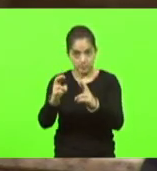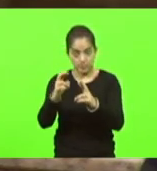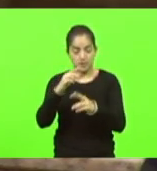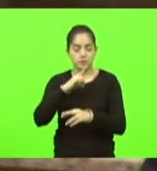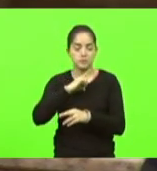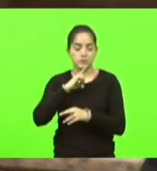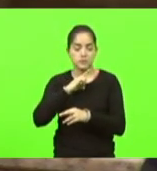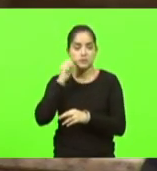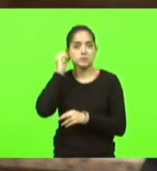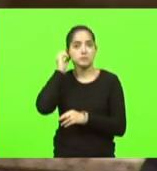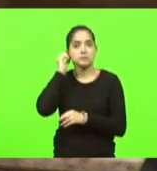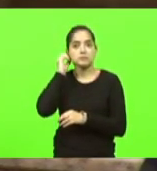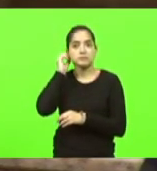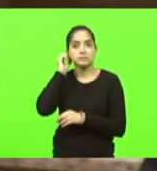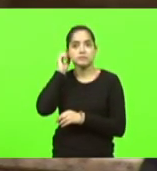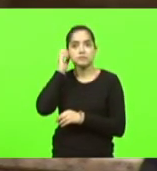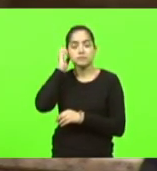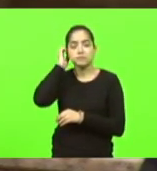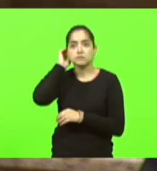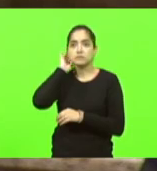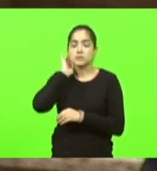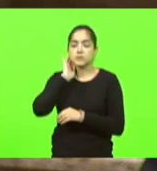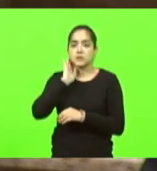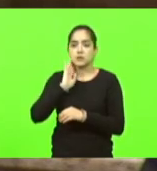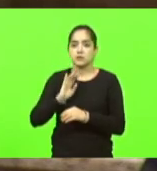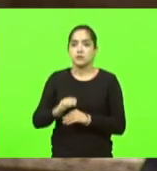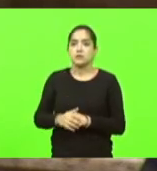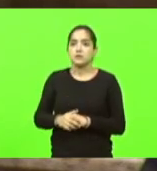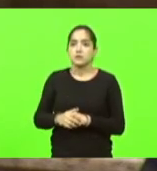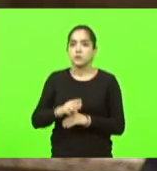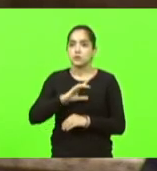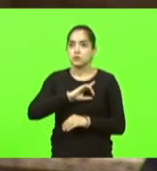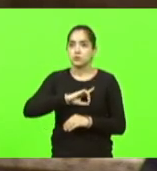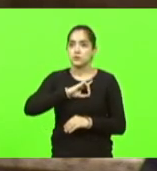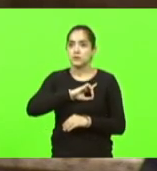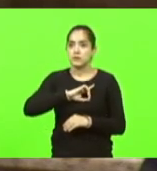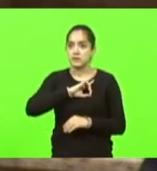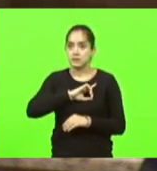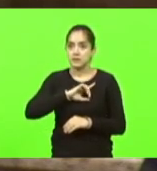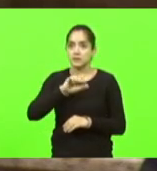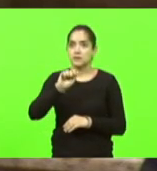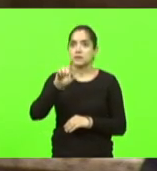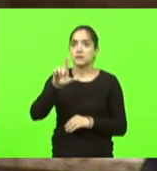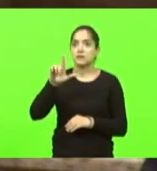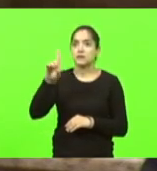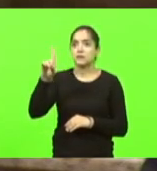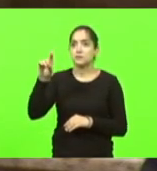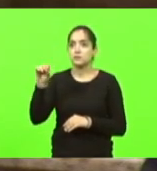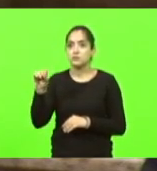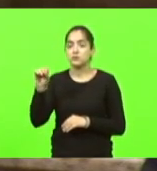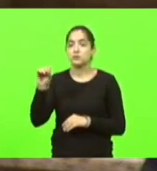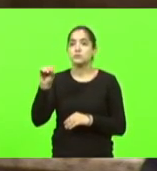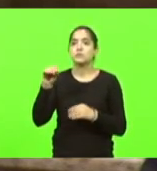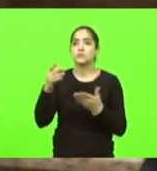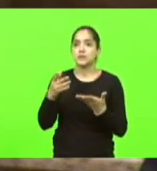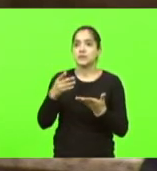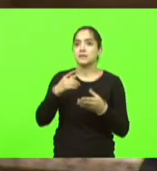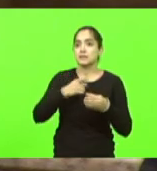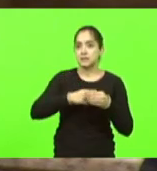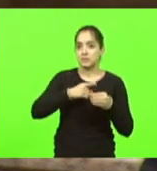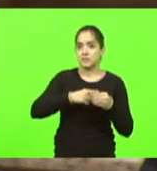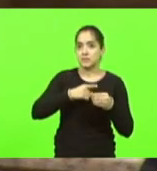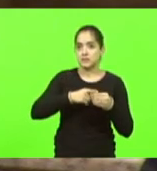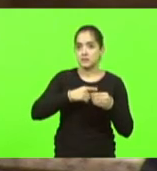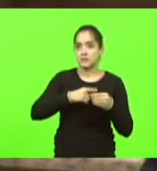têm e o deputado o delegado Aldo Pinheiro d'Ávila que é da minha cidade a